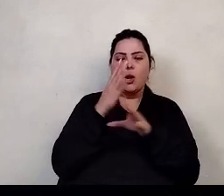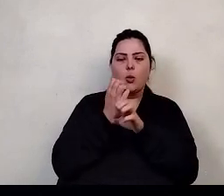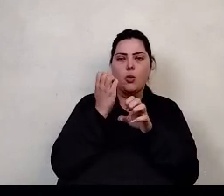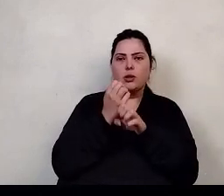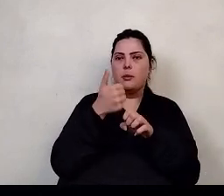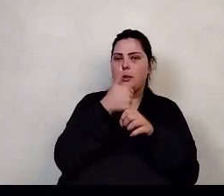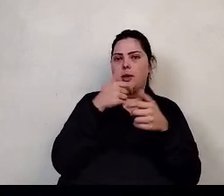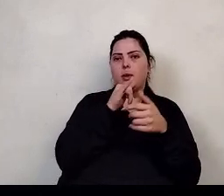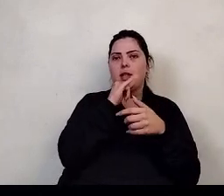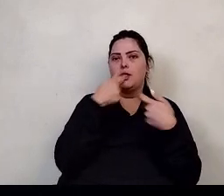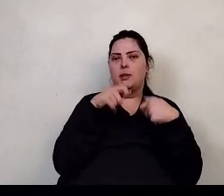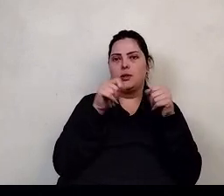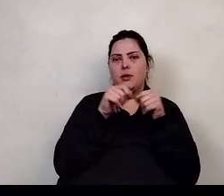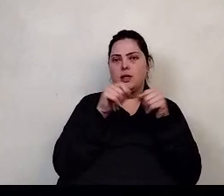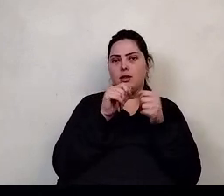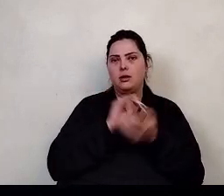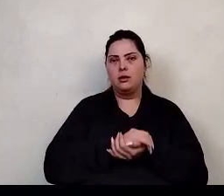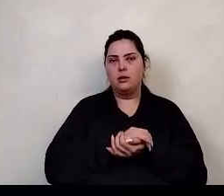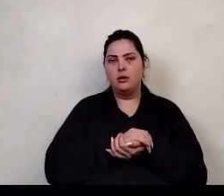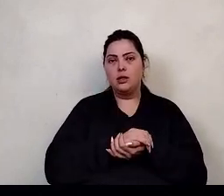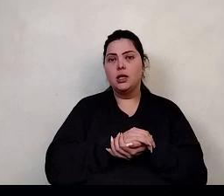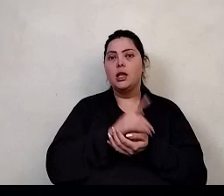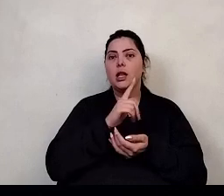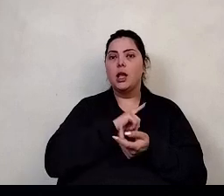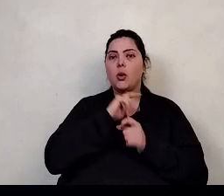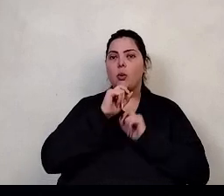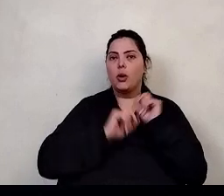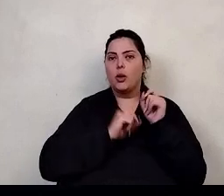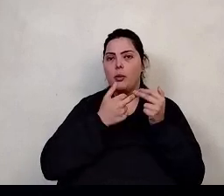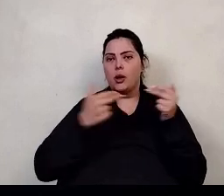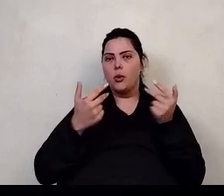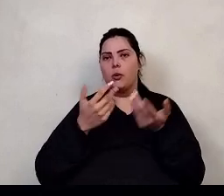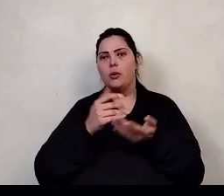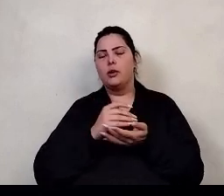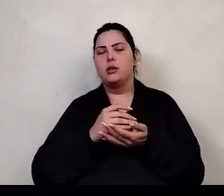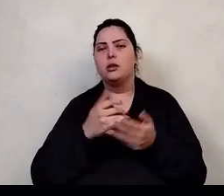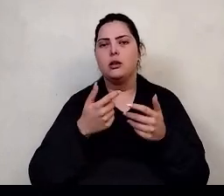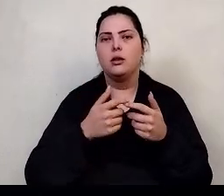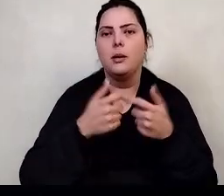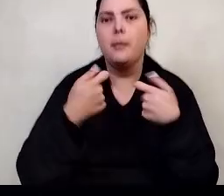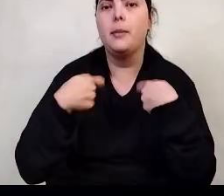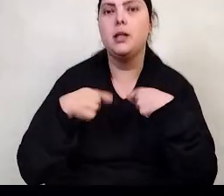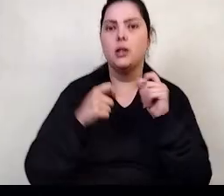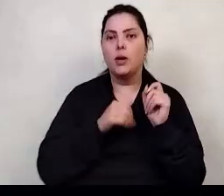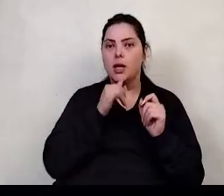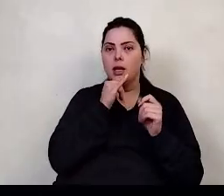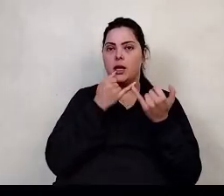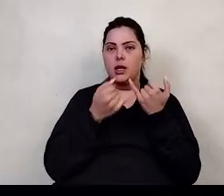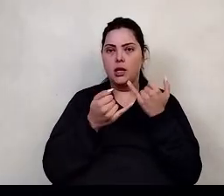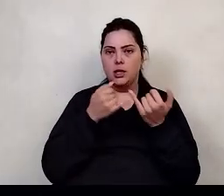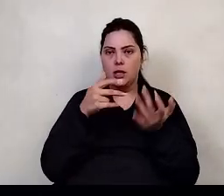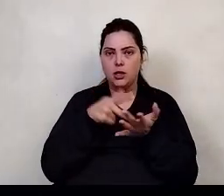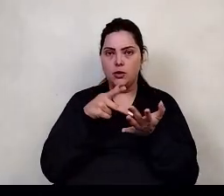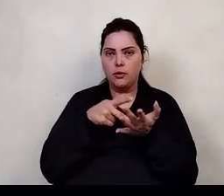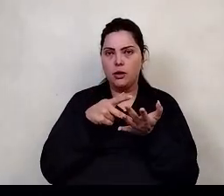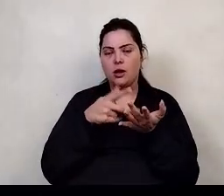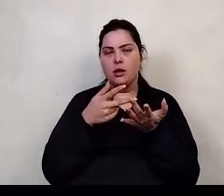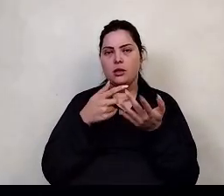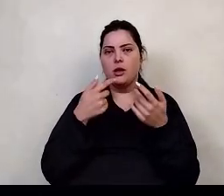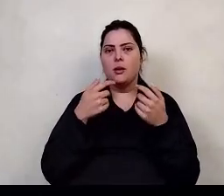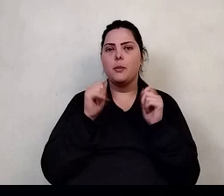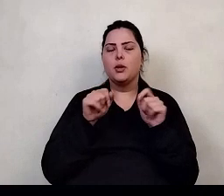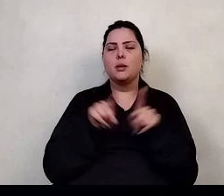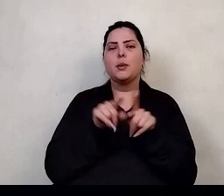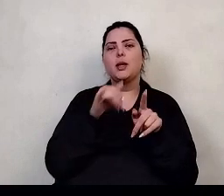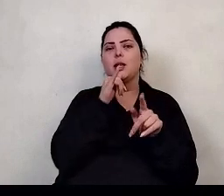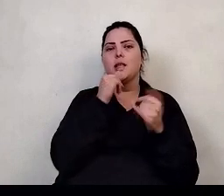implementar. Se você tiver algum ponto onde você precisa testar realmente o fragmento, aí você até pode testar unitariamente. Se